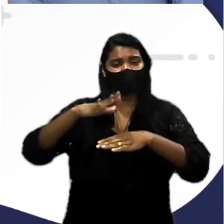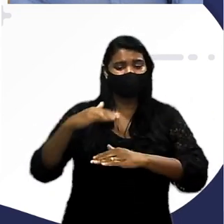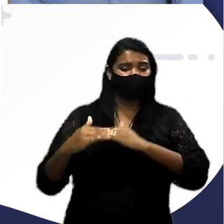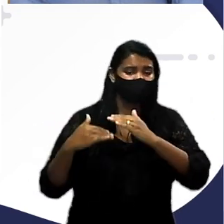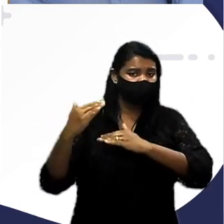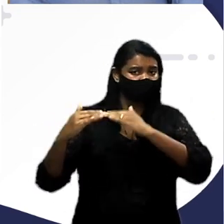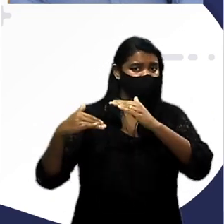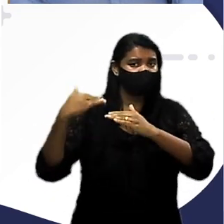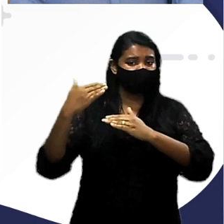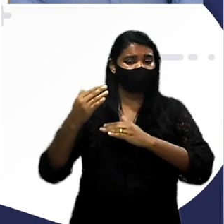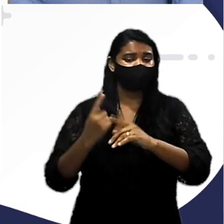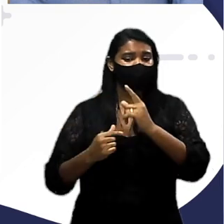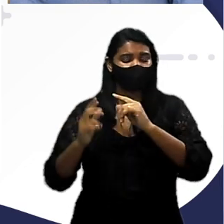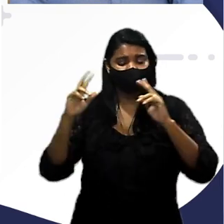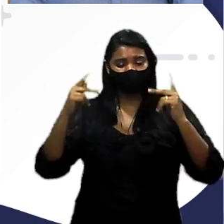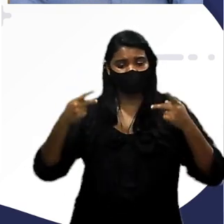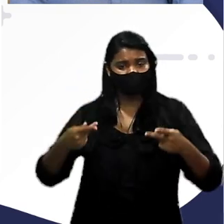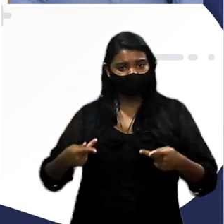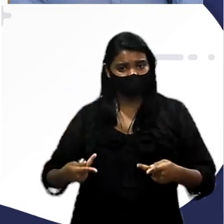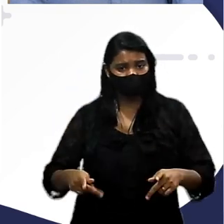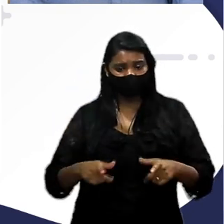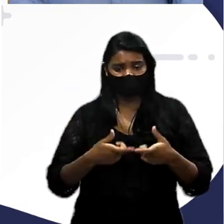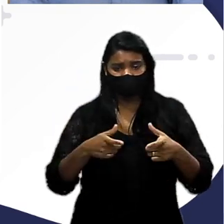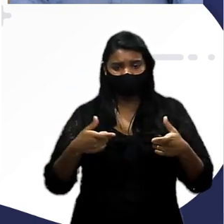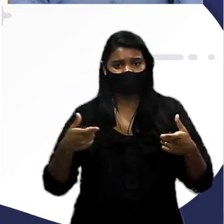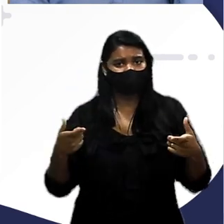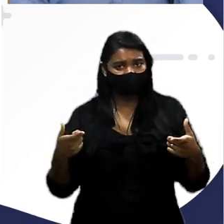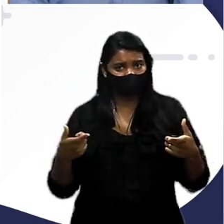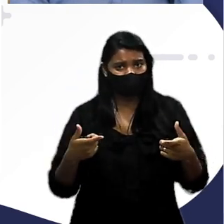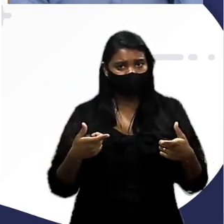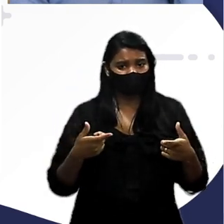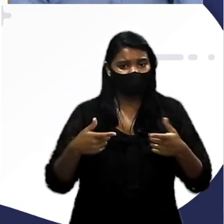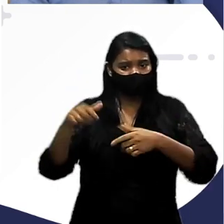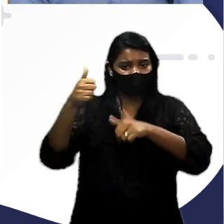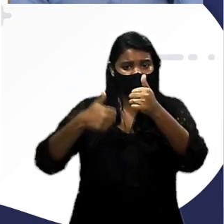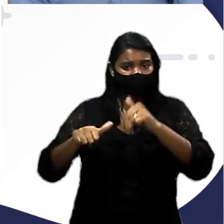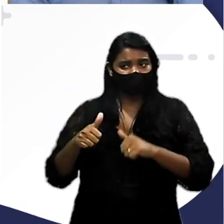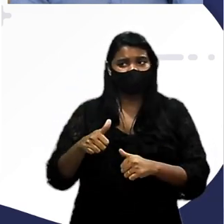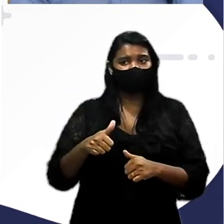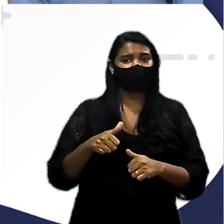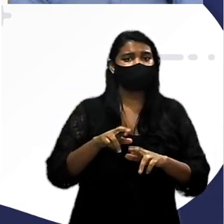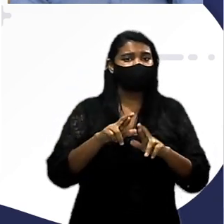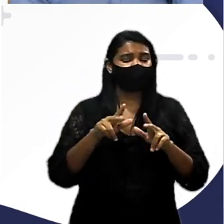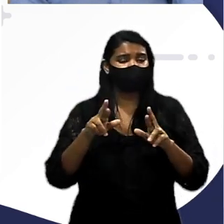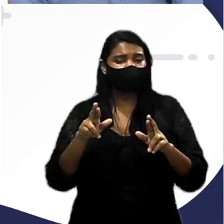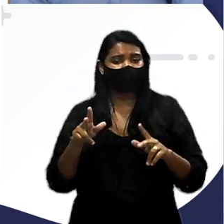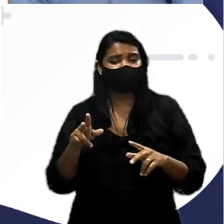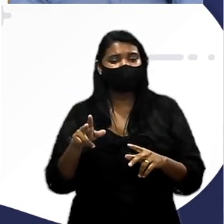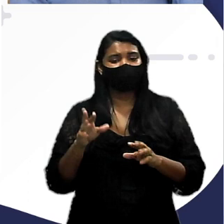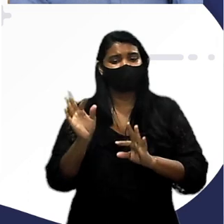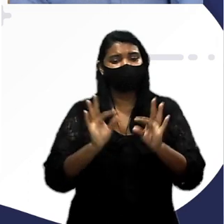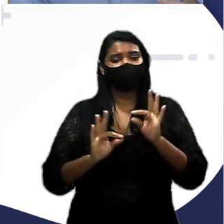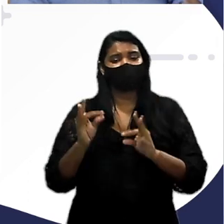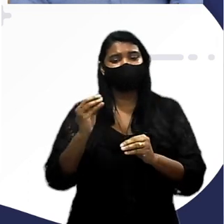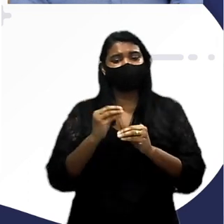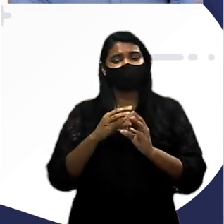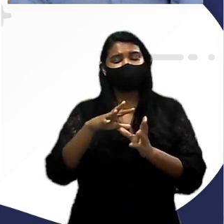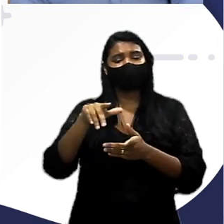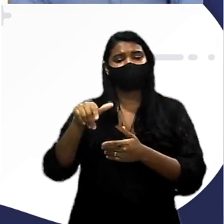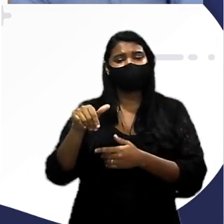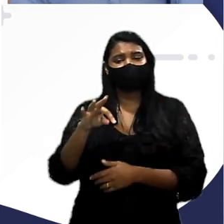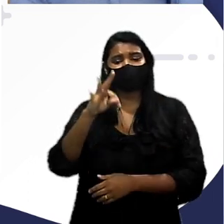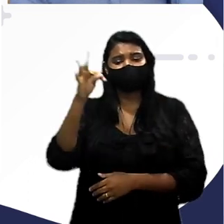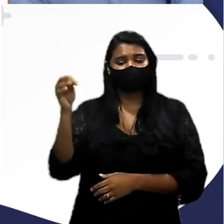mais o capital humano ele vem sendo observado como grande diferencial das organizações. De que